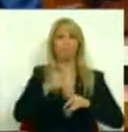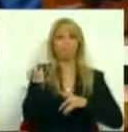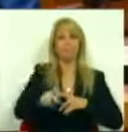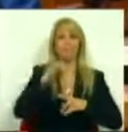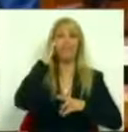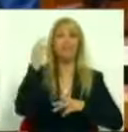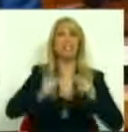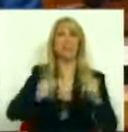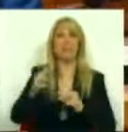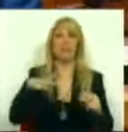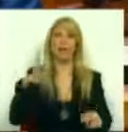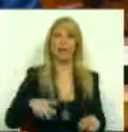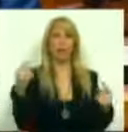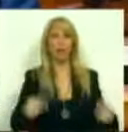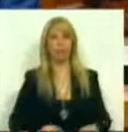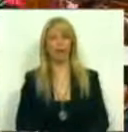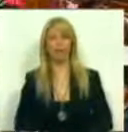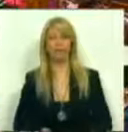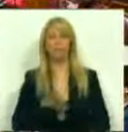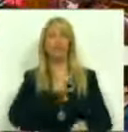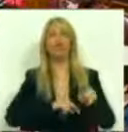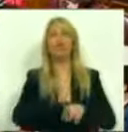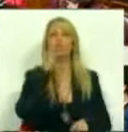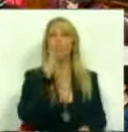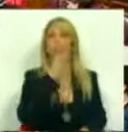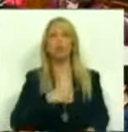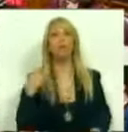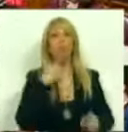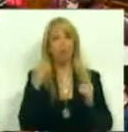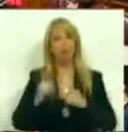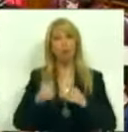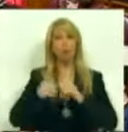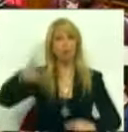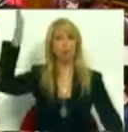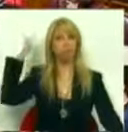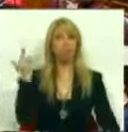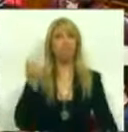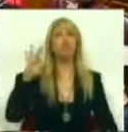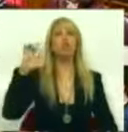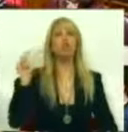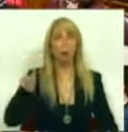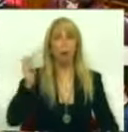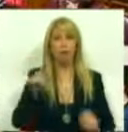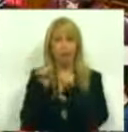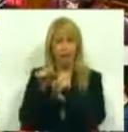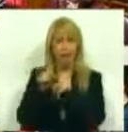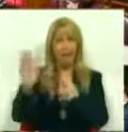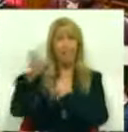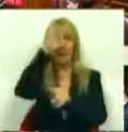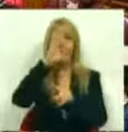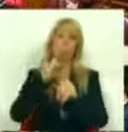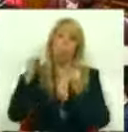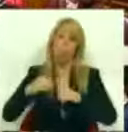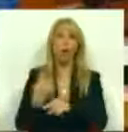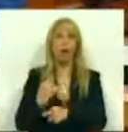que Portugal vivia. Senhores deputados, nós concordámos há 28 anos com esse Primeiro-Ministro, apesar dele